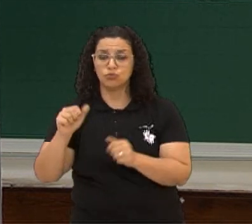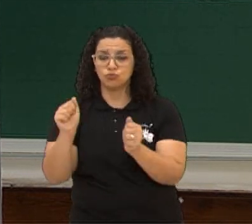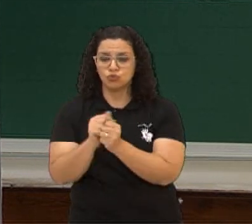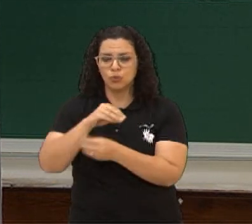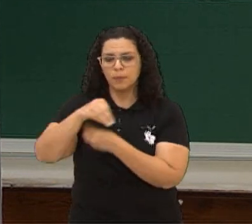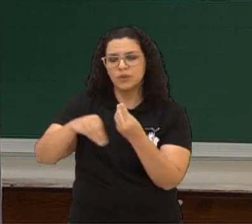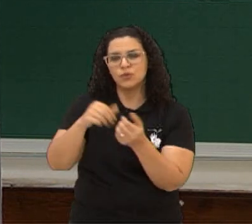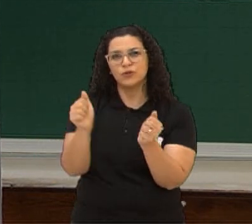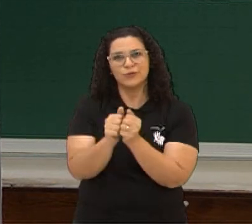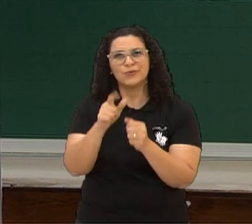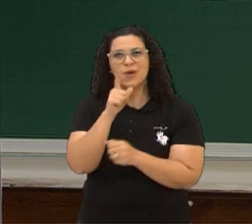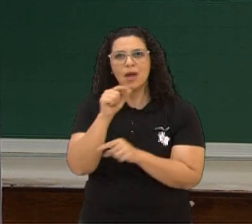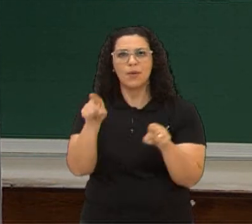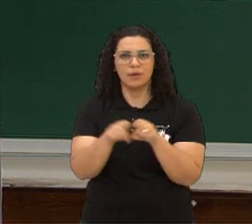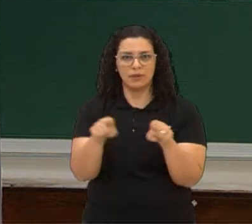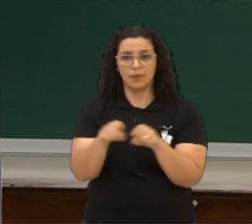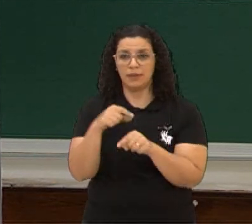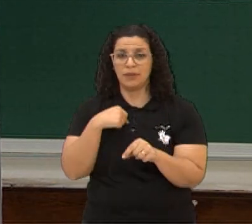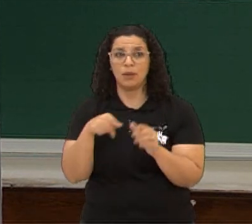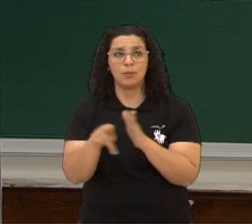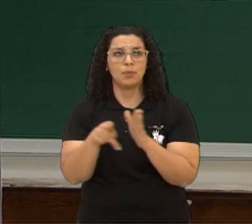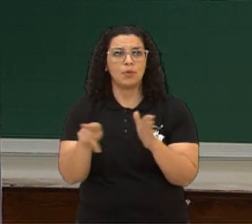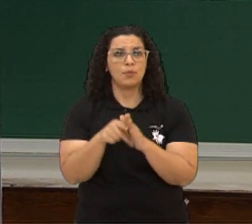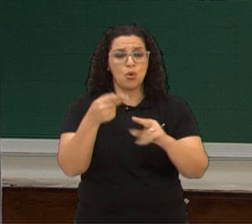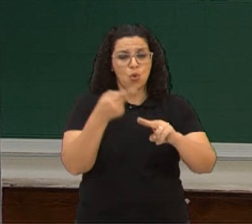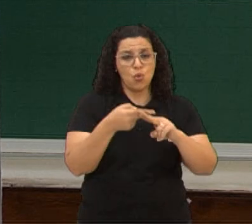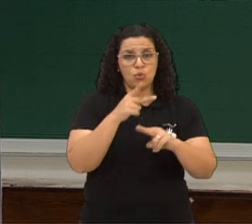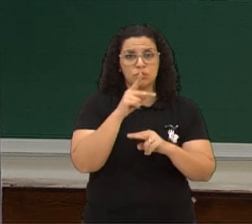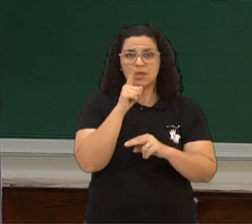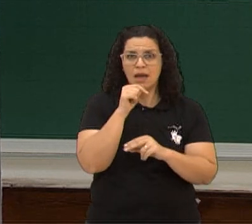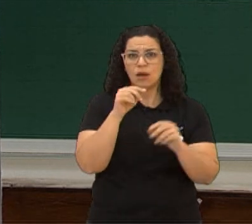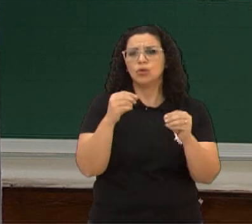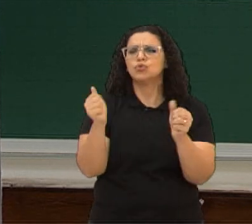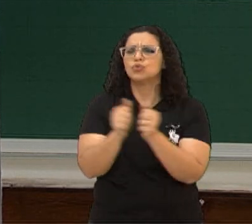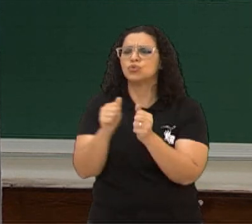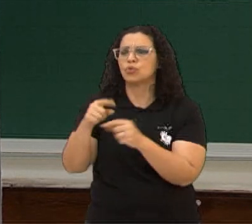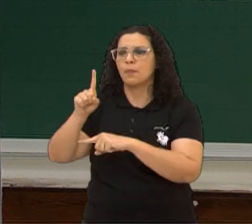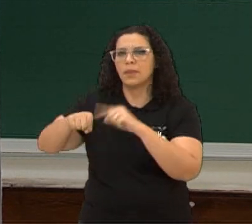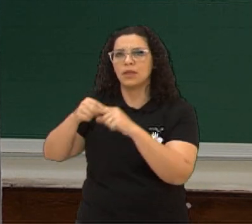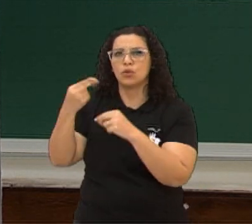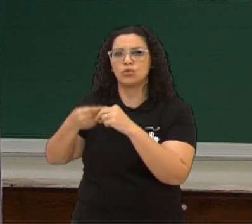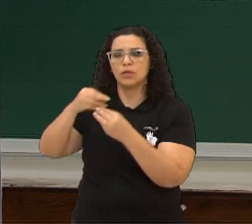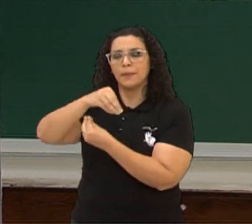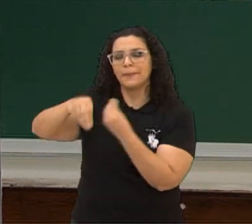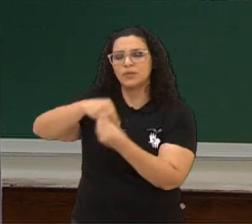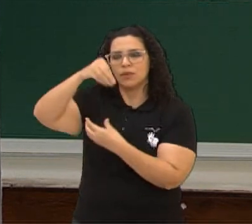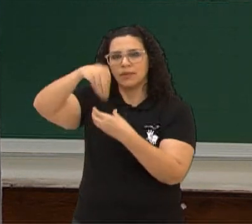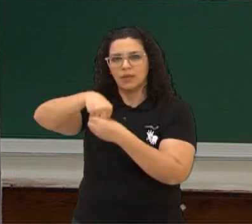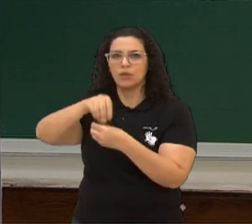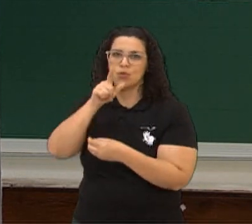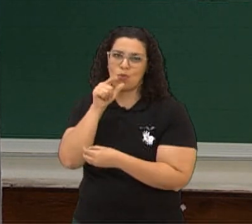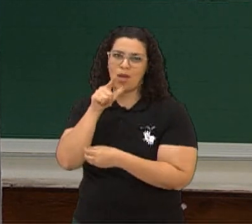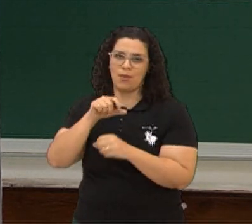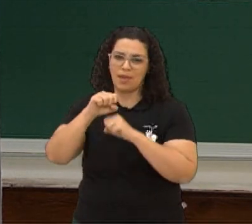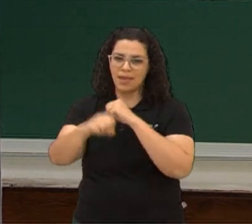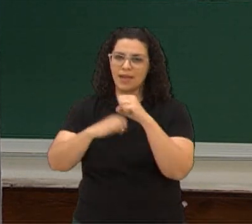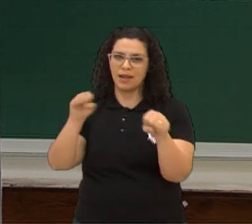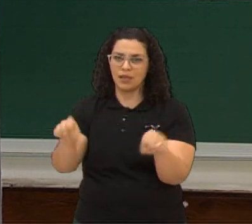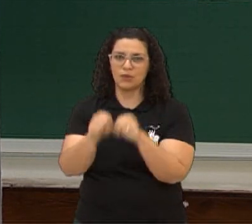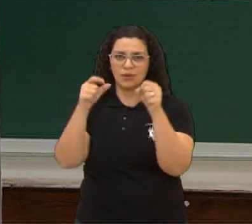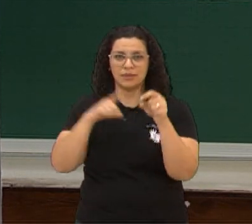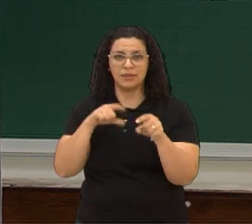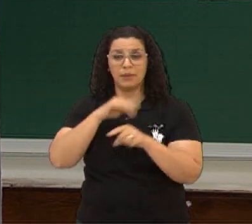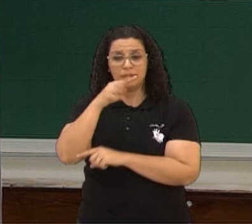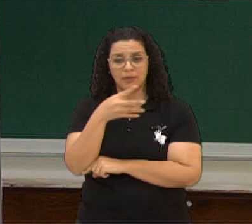ali, aqueles provenientes da autoionização da água e os provenientes da substância que está envolvida nessa eletrólise. E temos